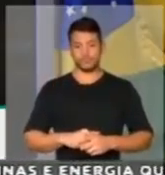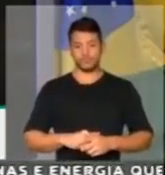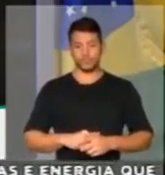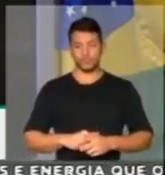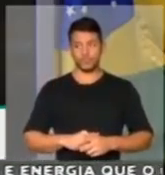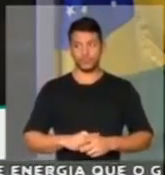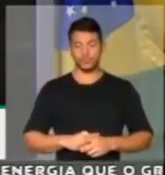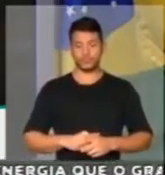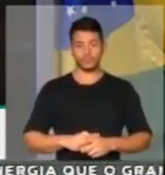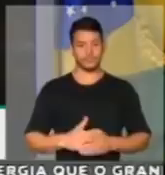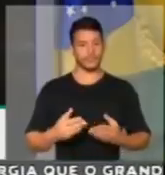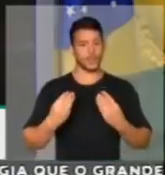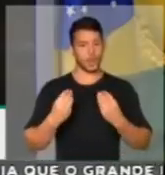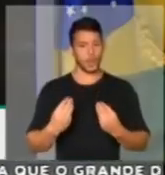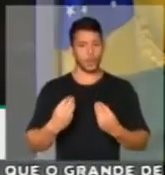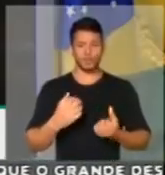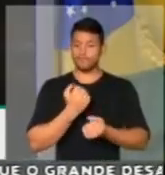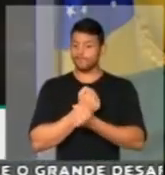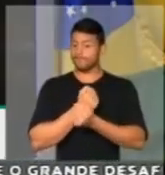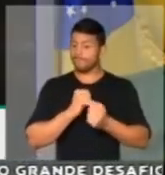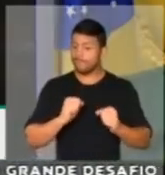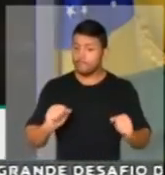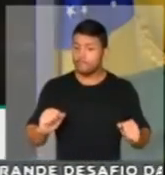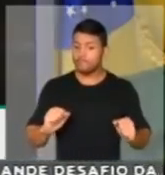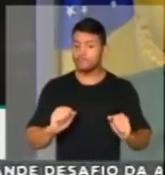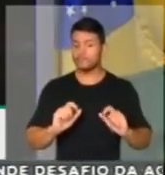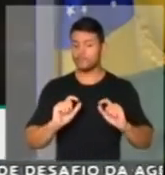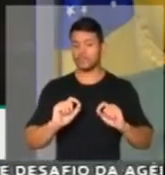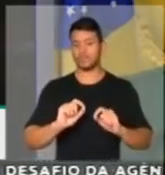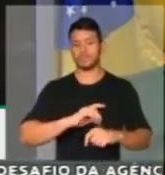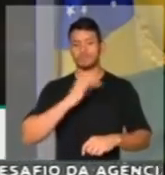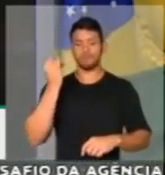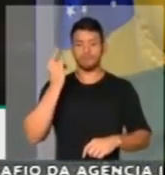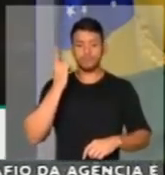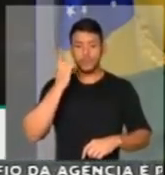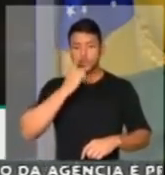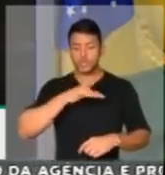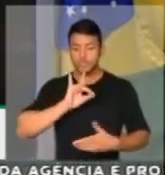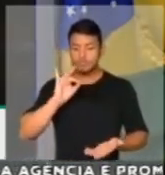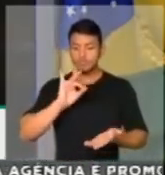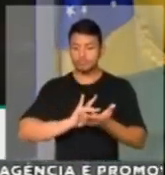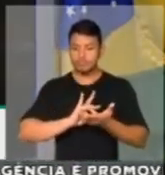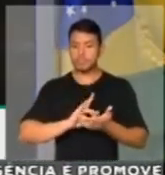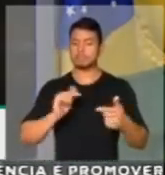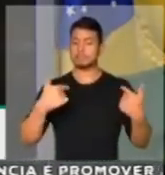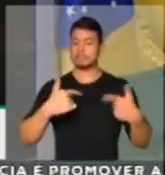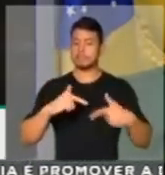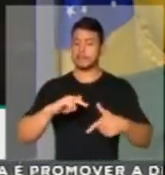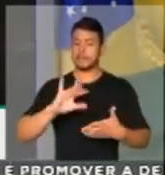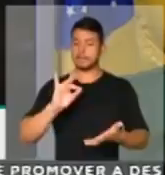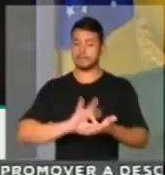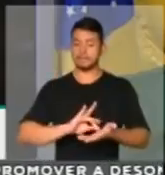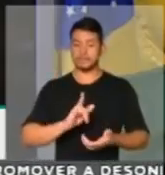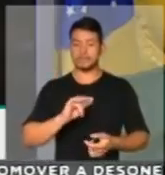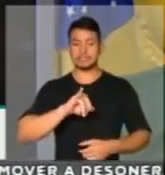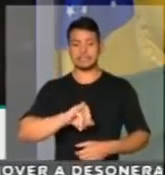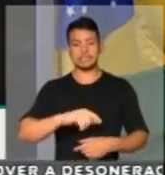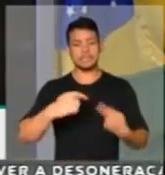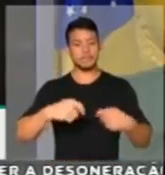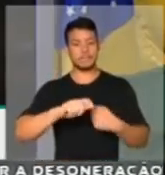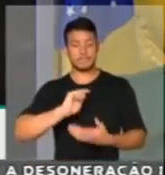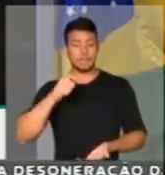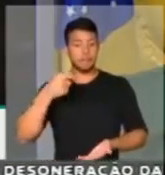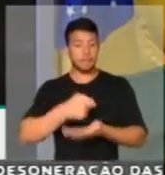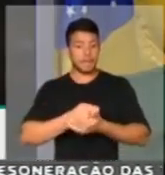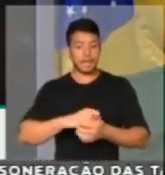699%. É absolutamente impossível entrar no mercado competitivo com um custo de energia desses, tendo de lidar com